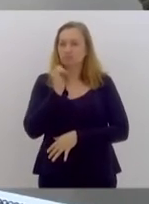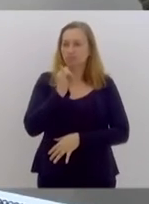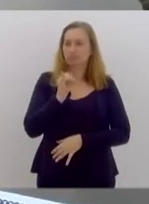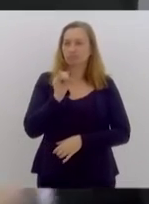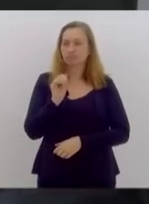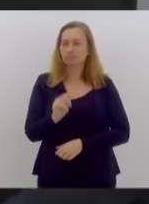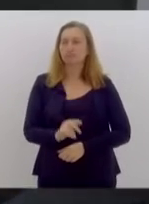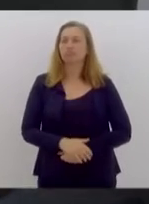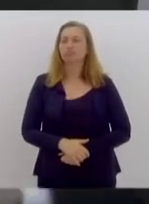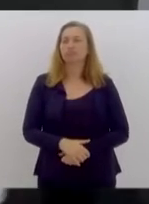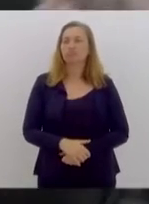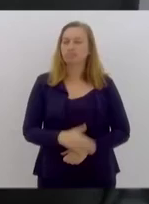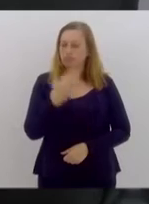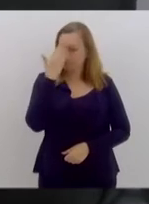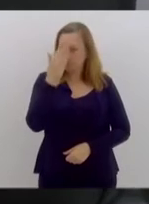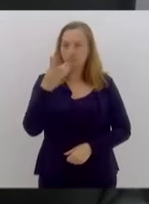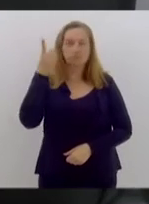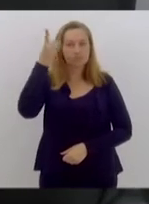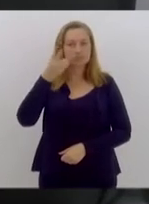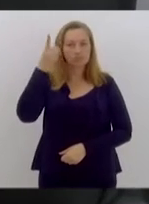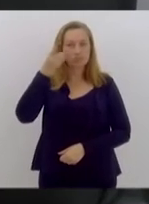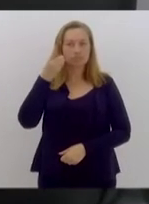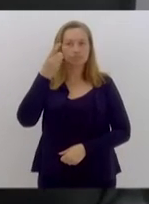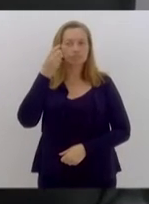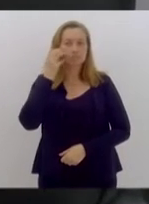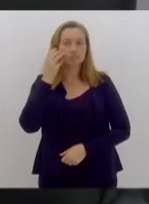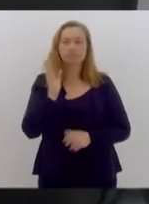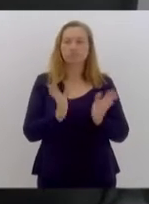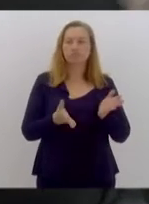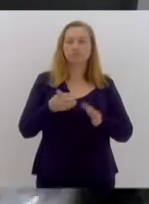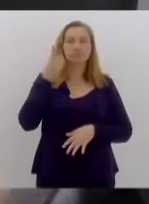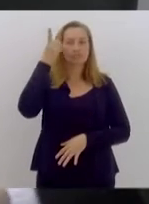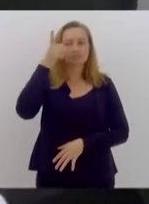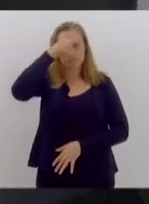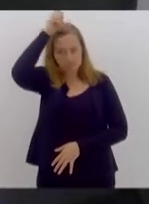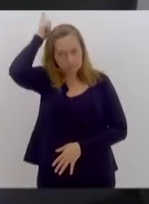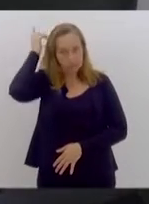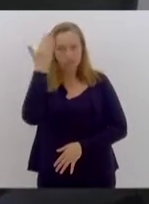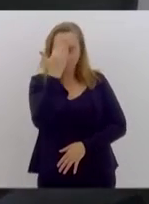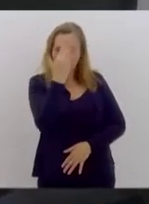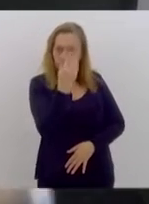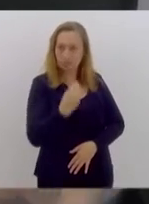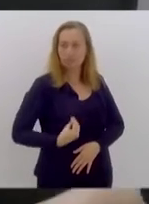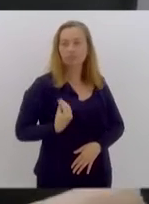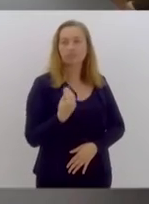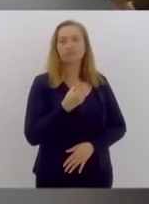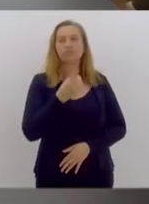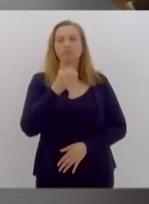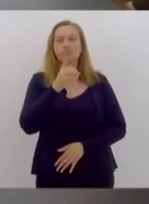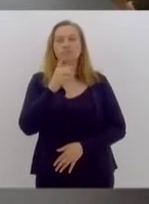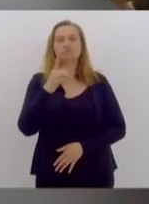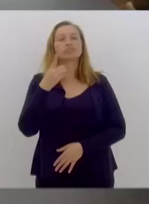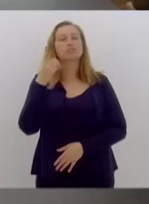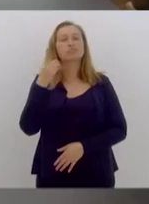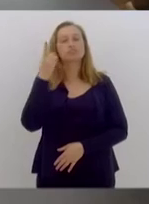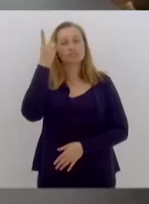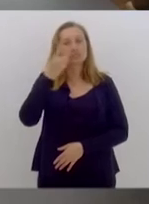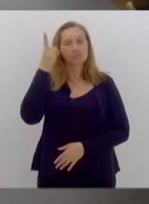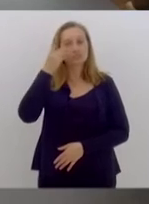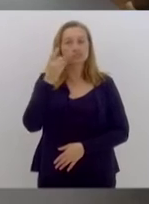isso Obrigado Deputado Valdete eu passar para deputado Luís Paulo queria agradecer a presença do deputado Giovani ratinho que é membro